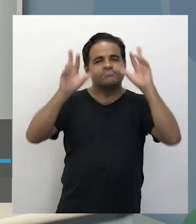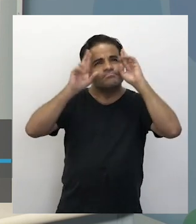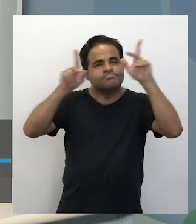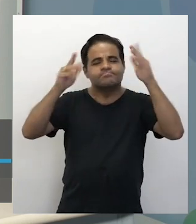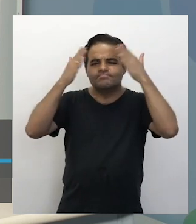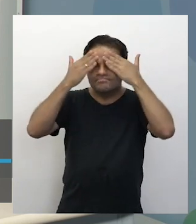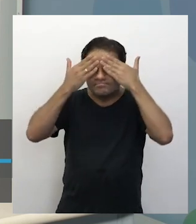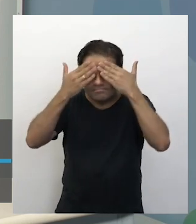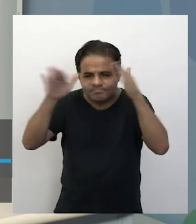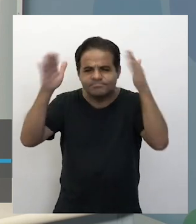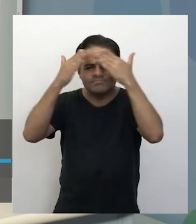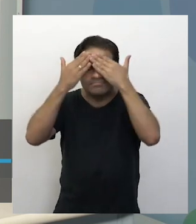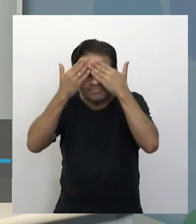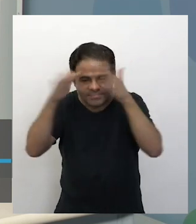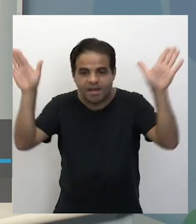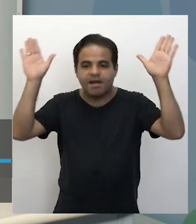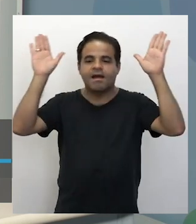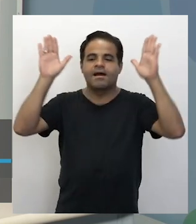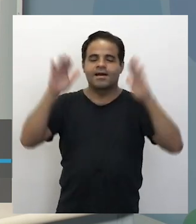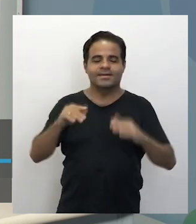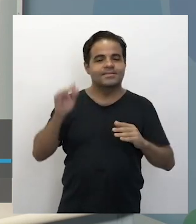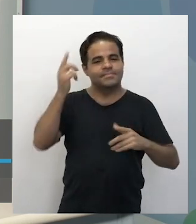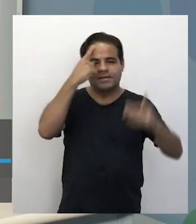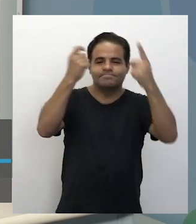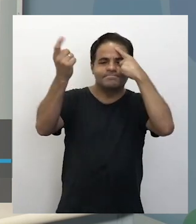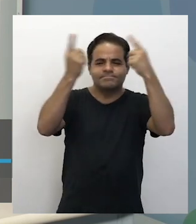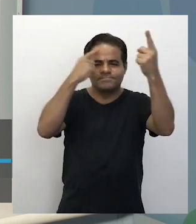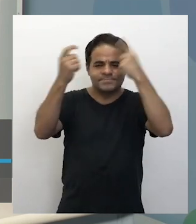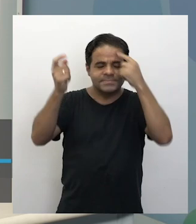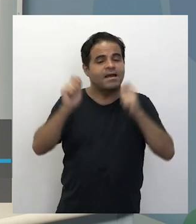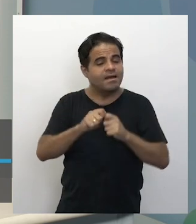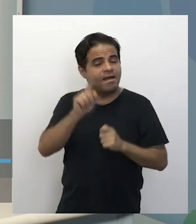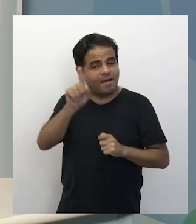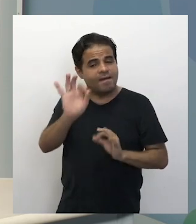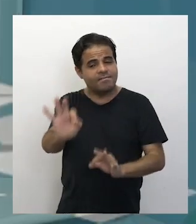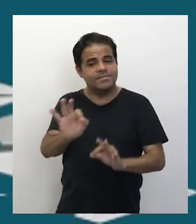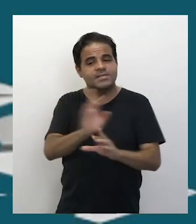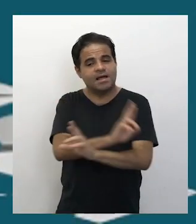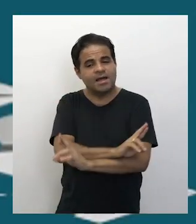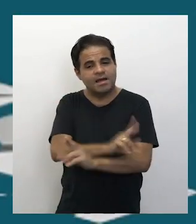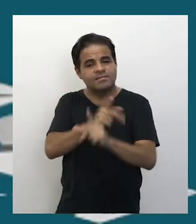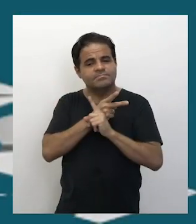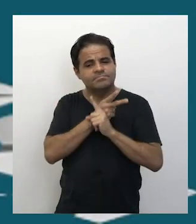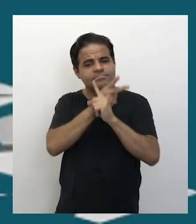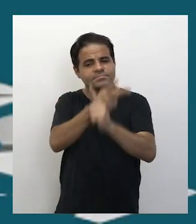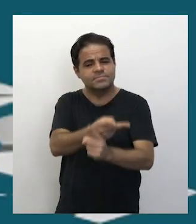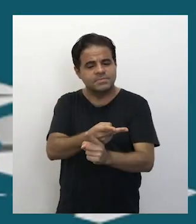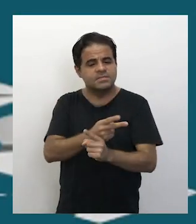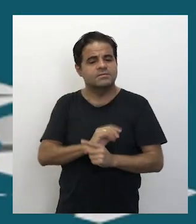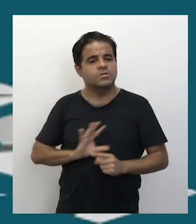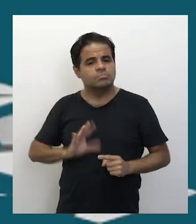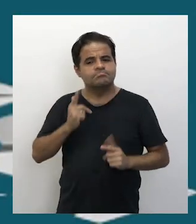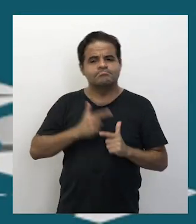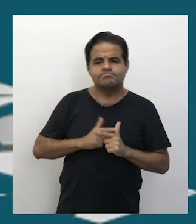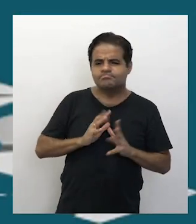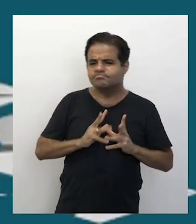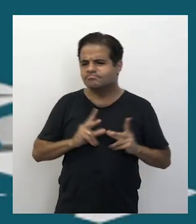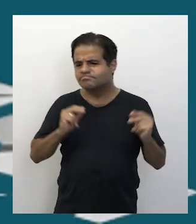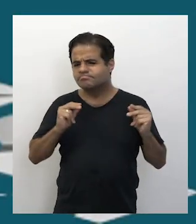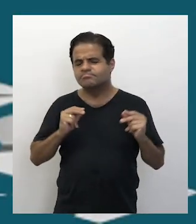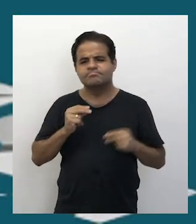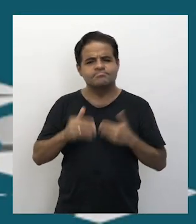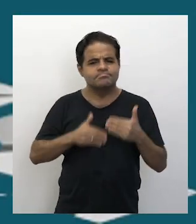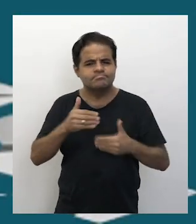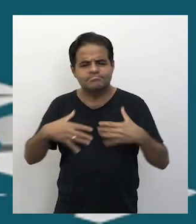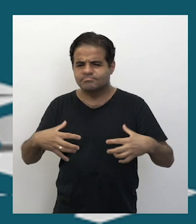a gente começa a despertar o nosso lado de criativo. É fazer diferente, né? É buscar soluções diferentes, é buscar